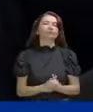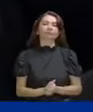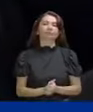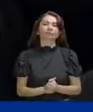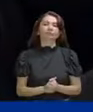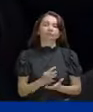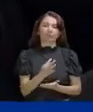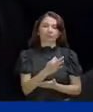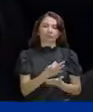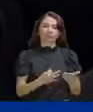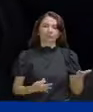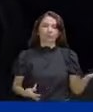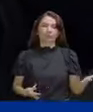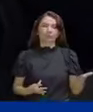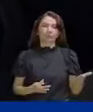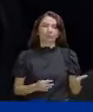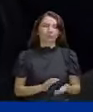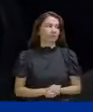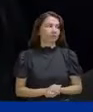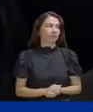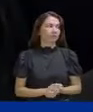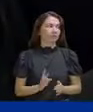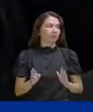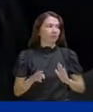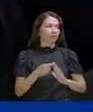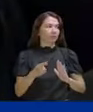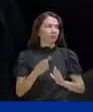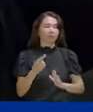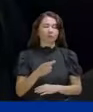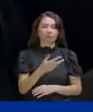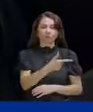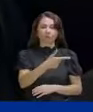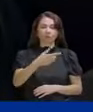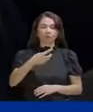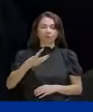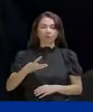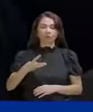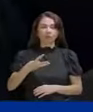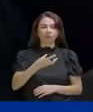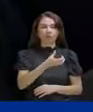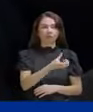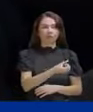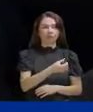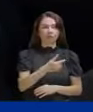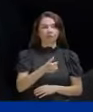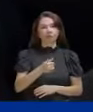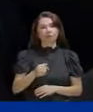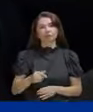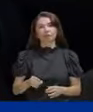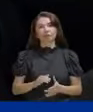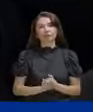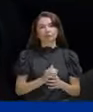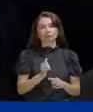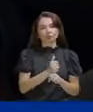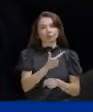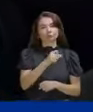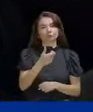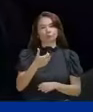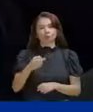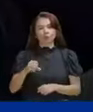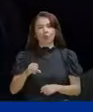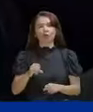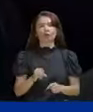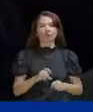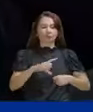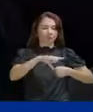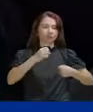o texto da Resolução 23.607 de 2019, especialmente o artigo